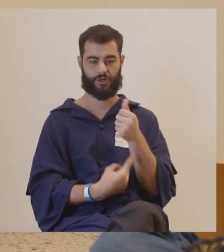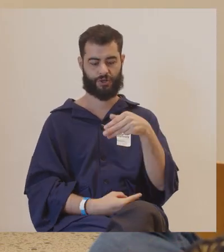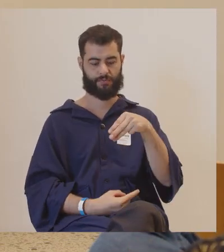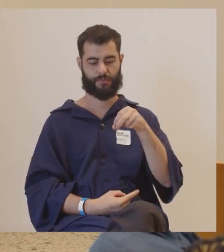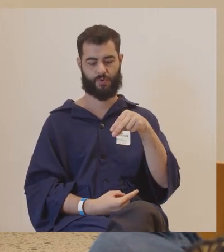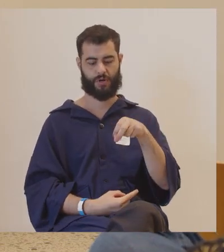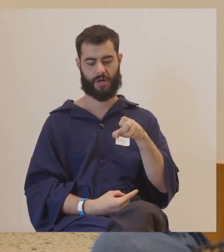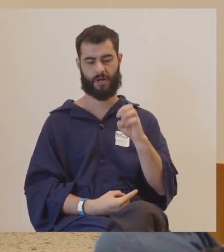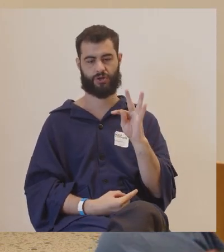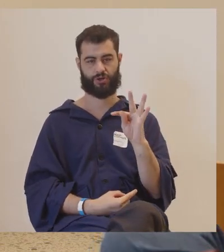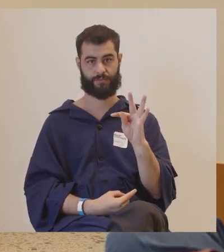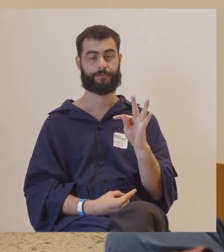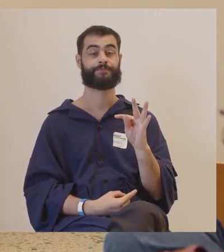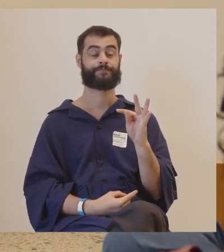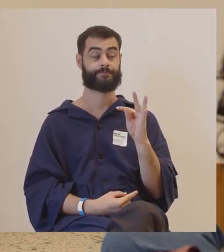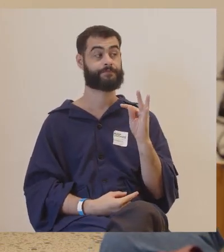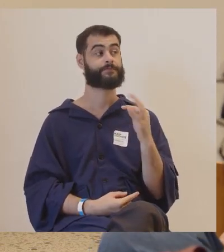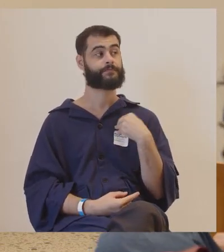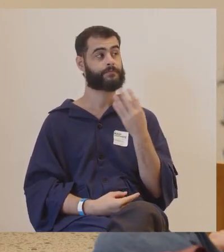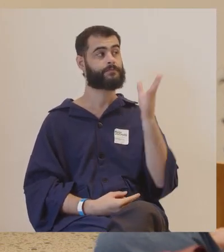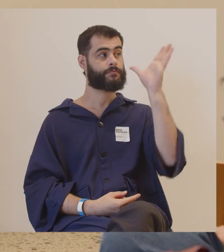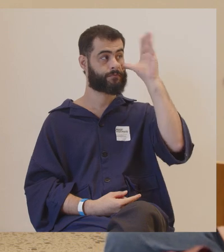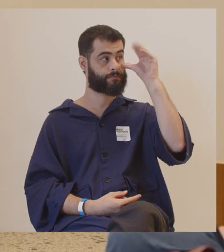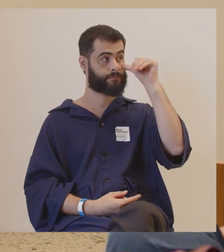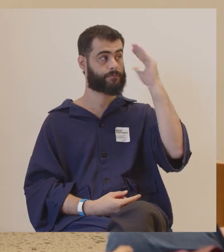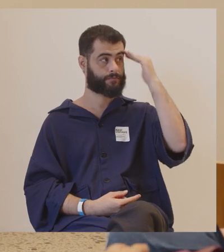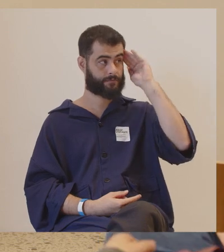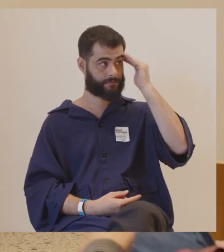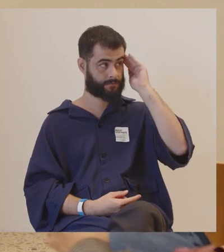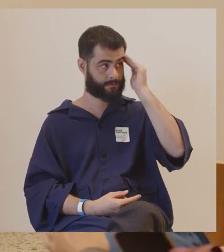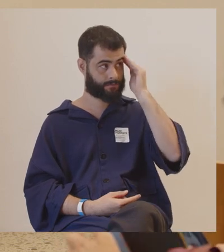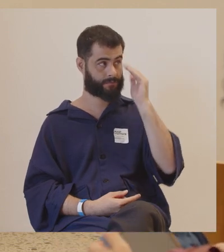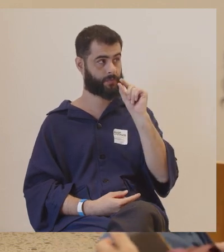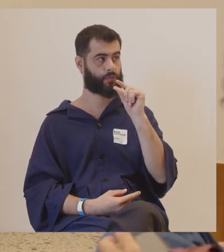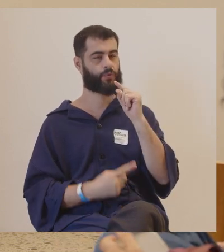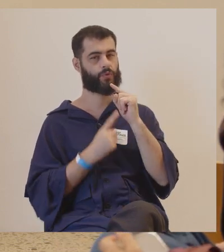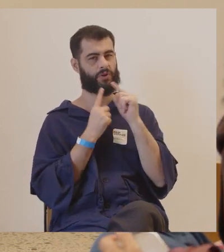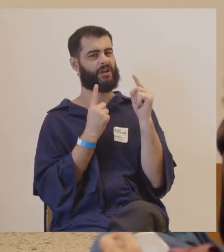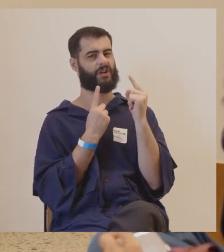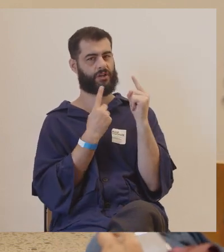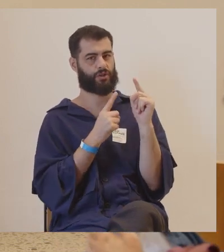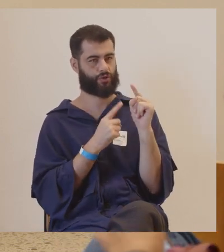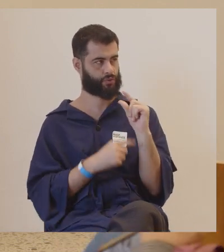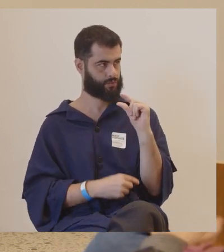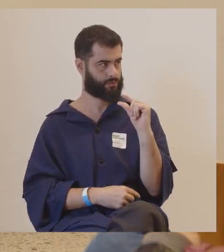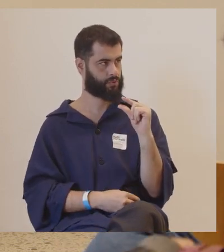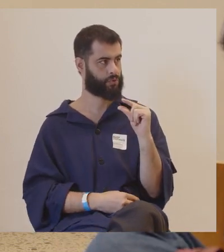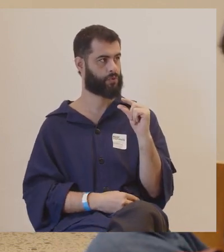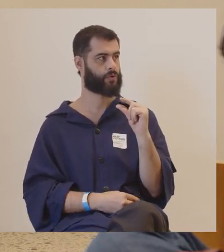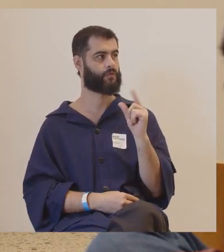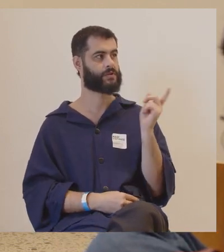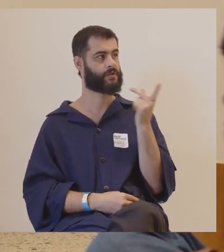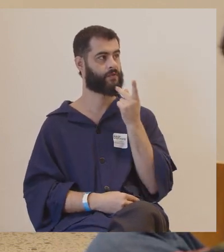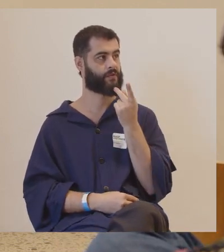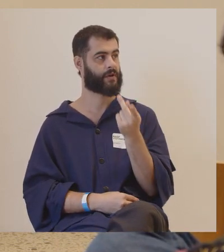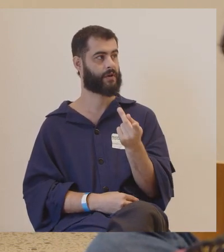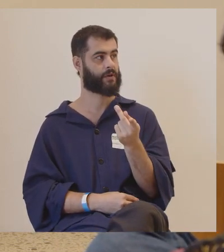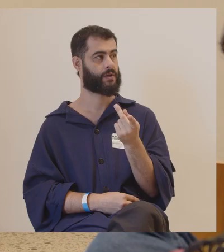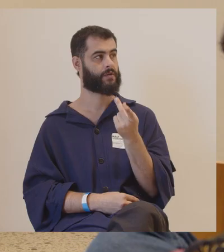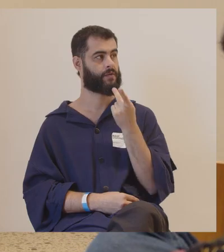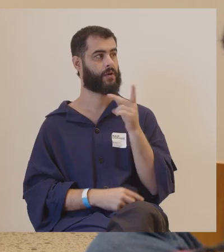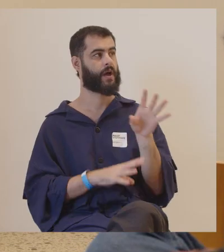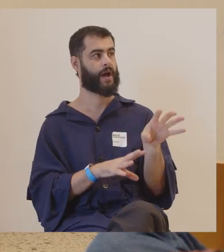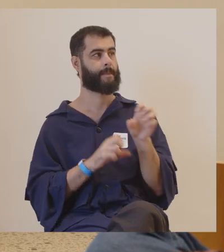queria entender, até acho que no ponto um pouco crítico, né? Sobre, acho que você usou a palavra até